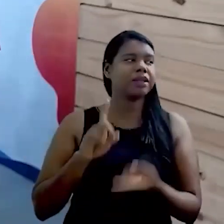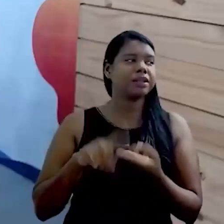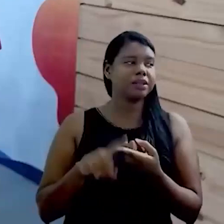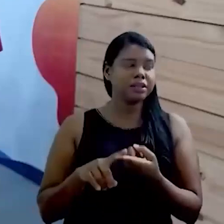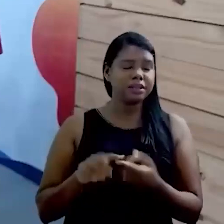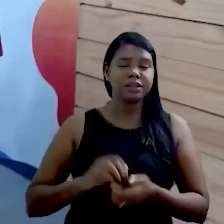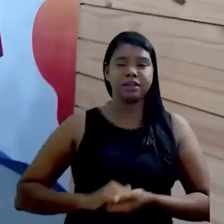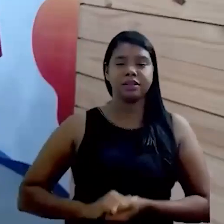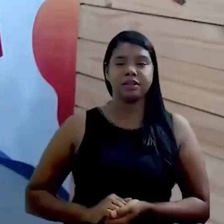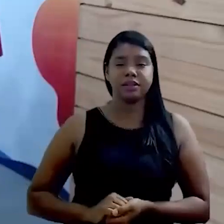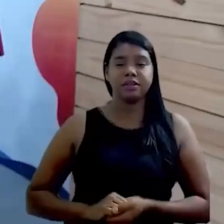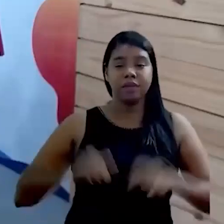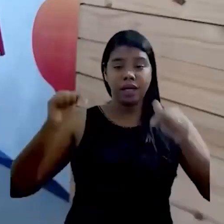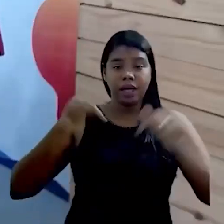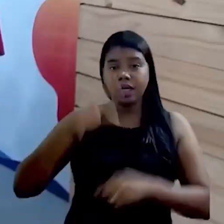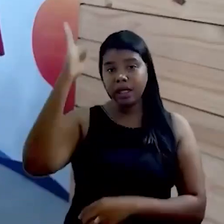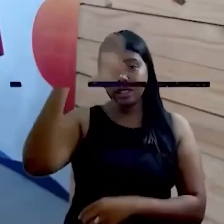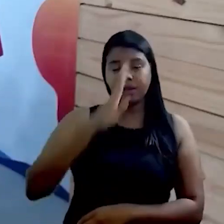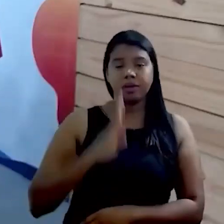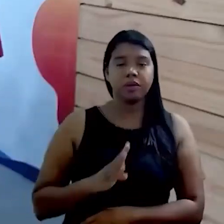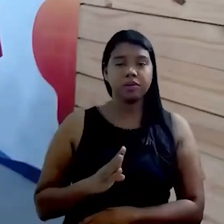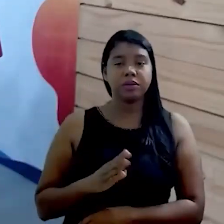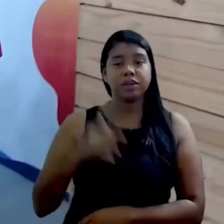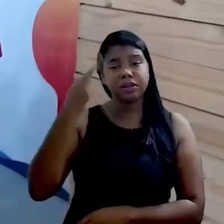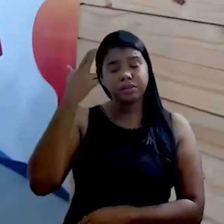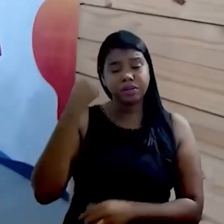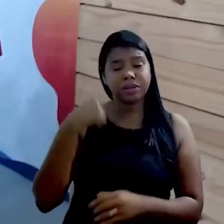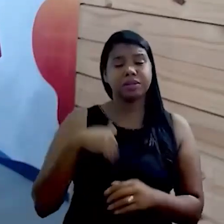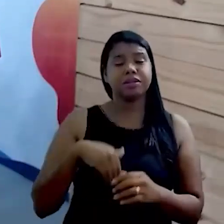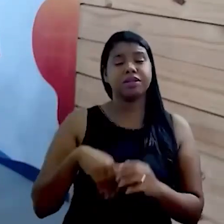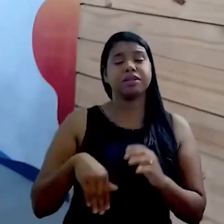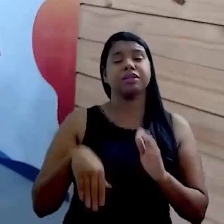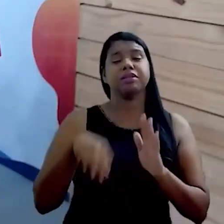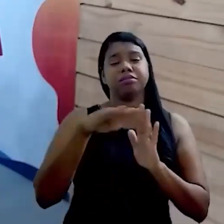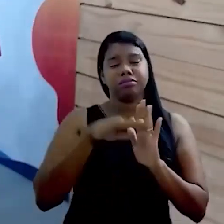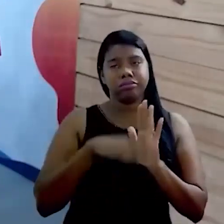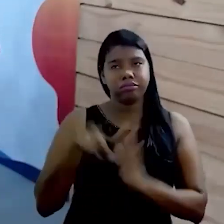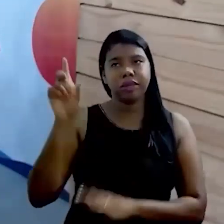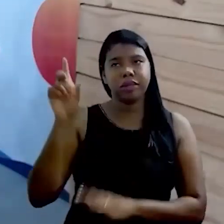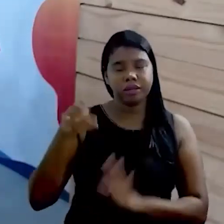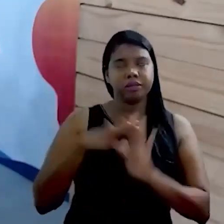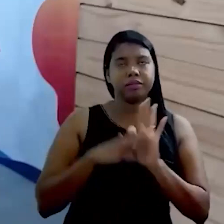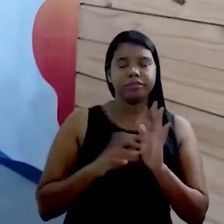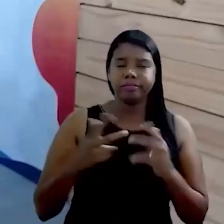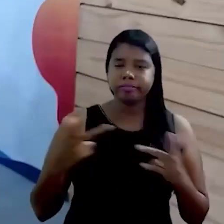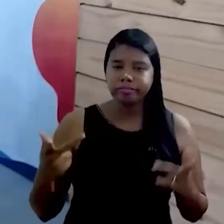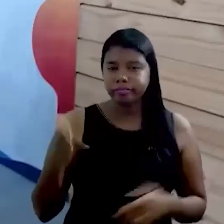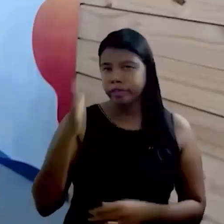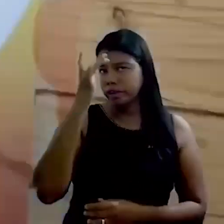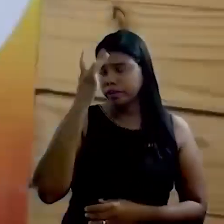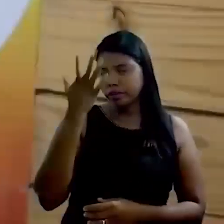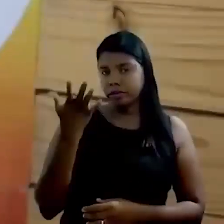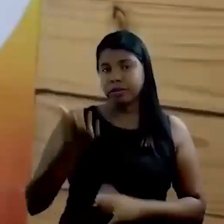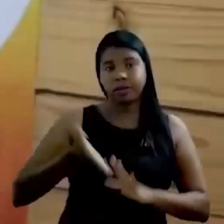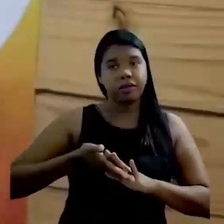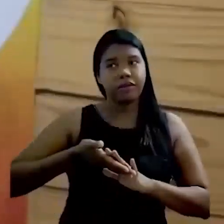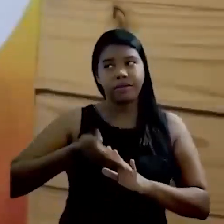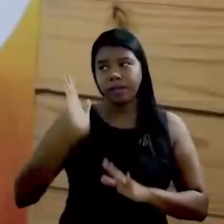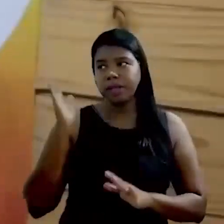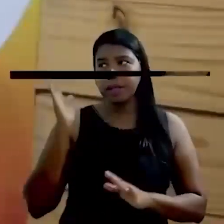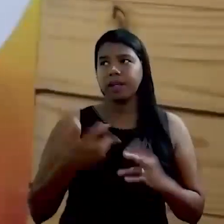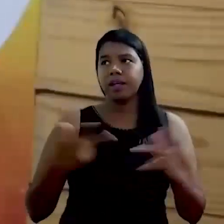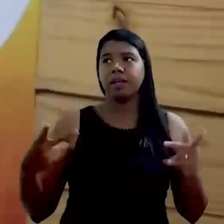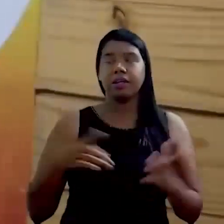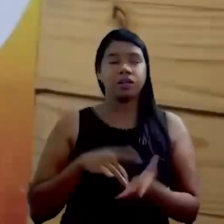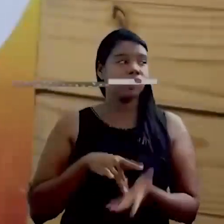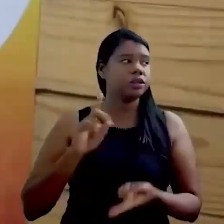também... Aqui no Brasil já é muito comum, né? A gente parcelar as coisas. Sim. Né? Então, hoje é muito mais fácil. Você parcela uma viagem, parcela